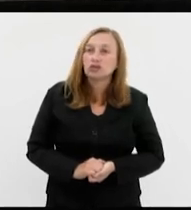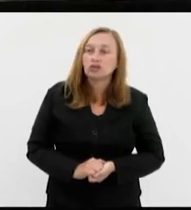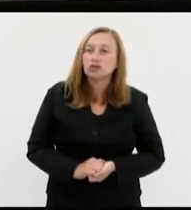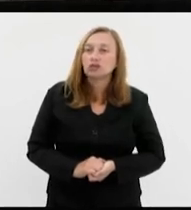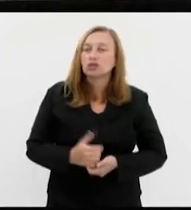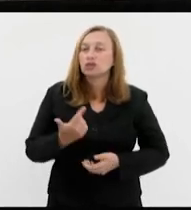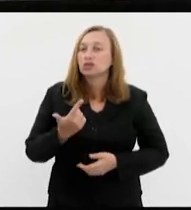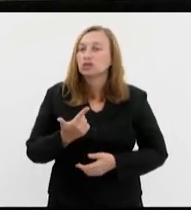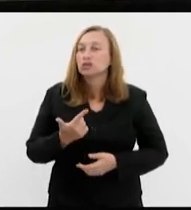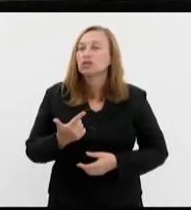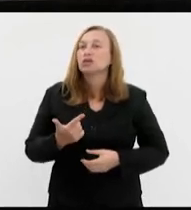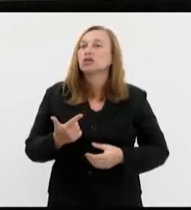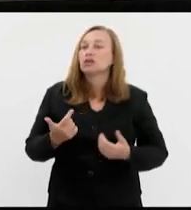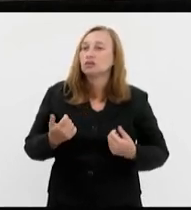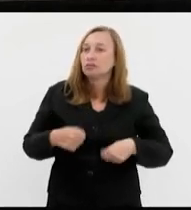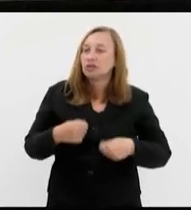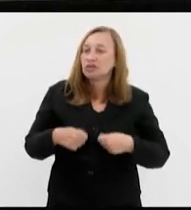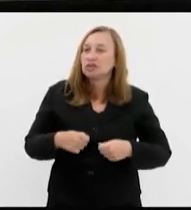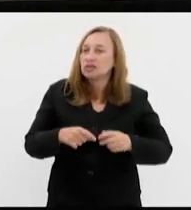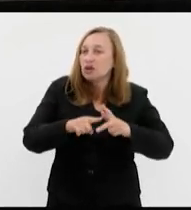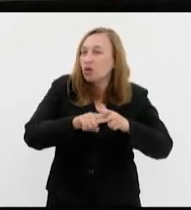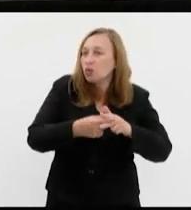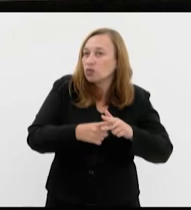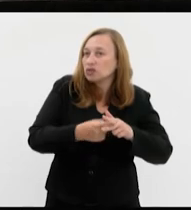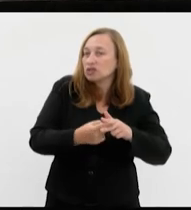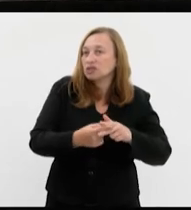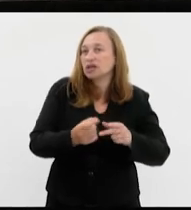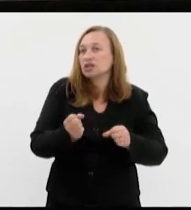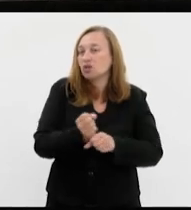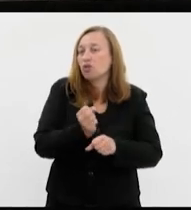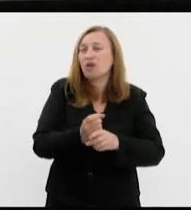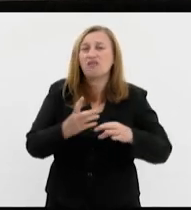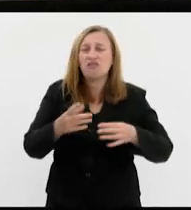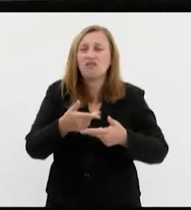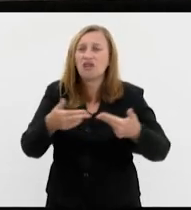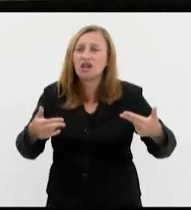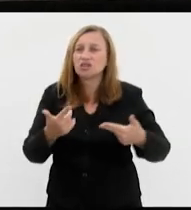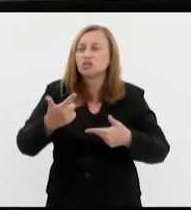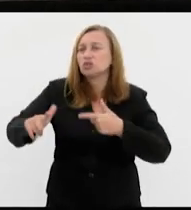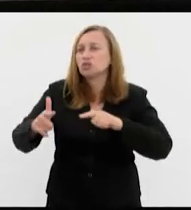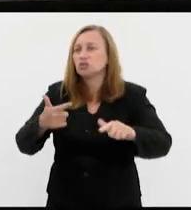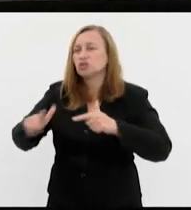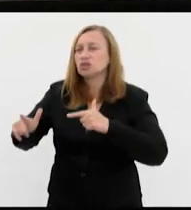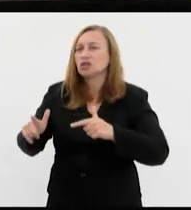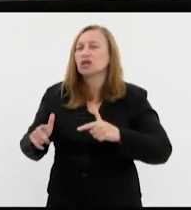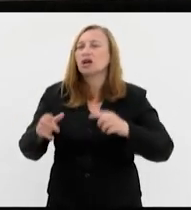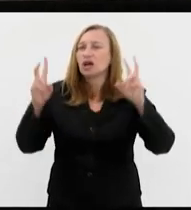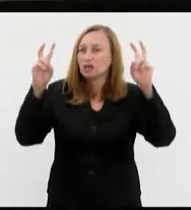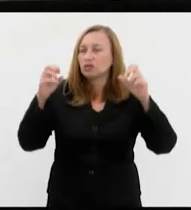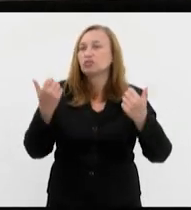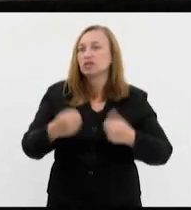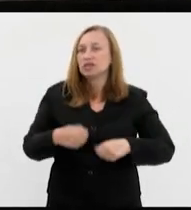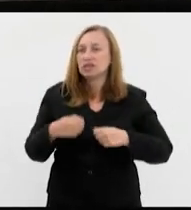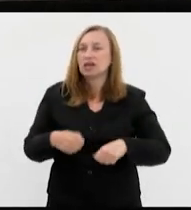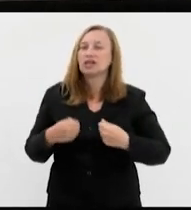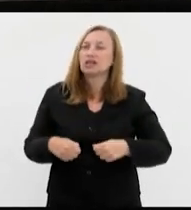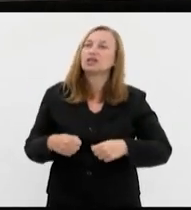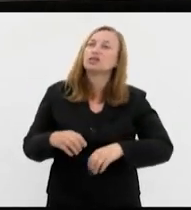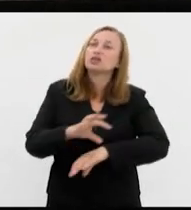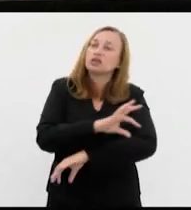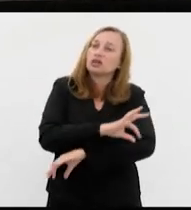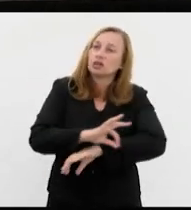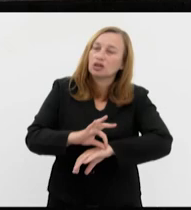rios, manutenção da área de várzea, várias outras questões que poderiam ser feitas com obra de engenharia. E em São Gonçalo fica